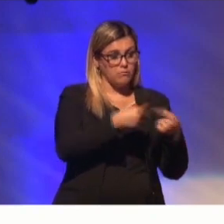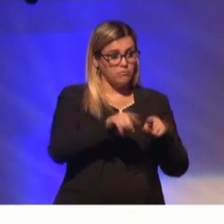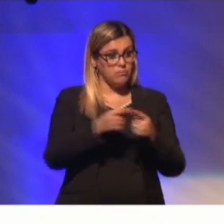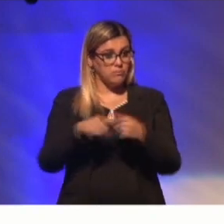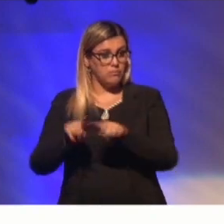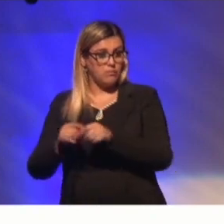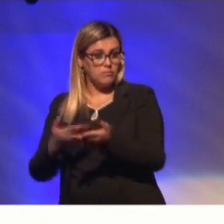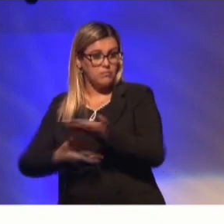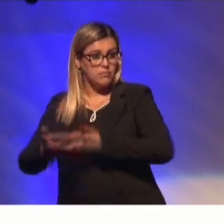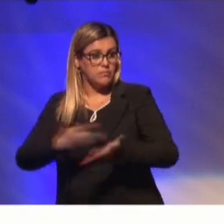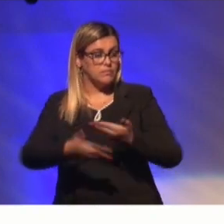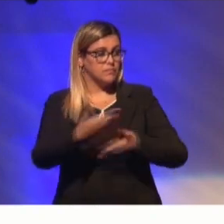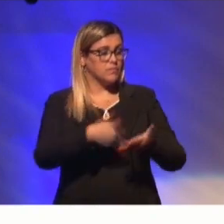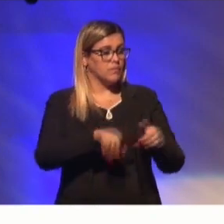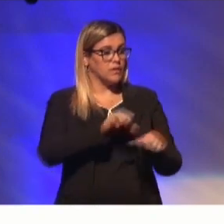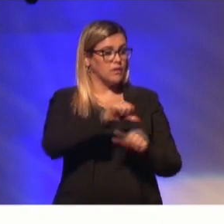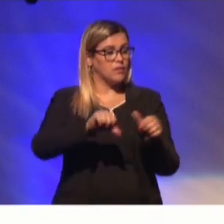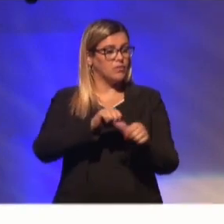a rotatividade